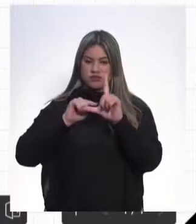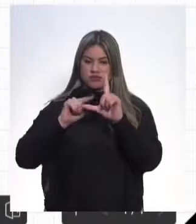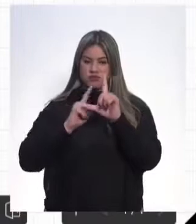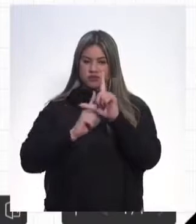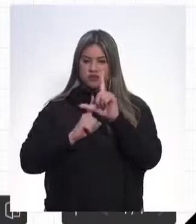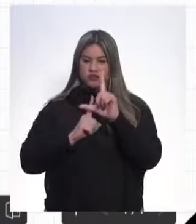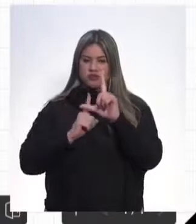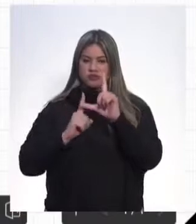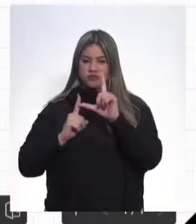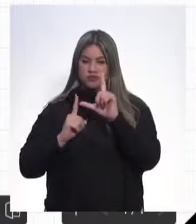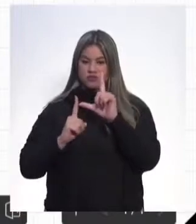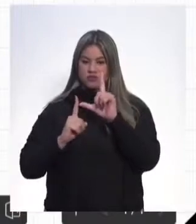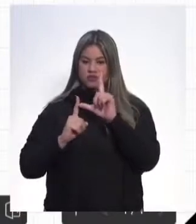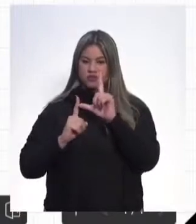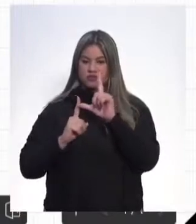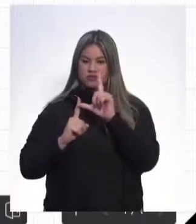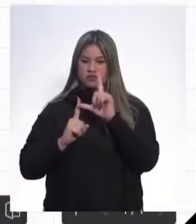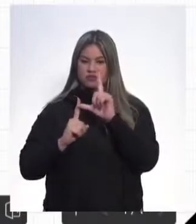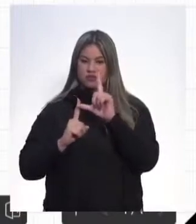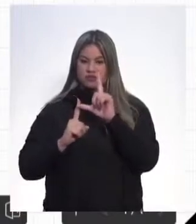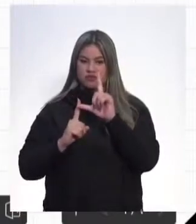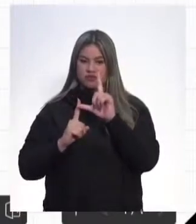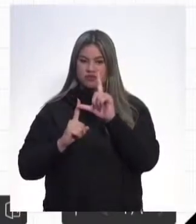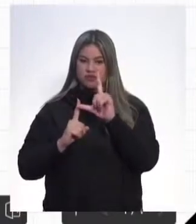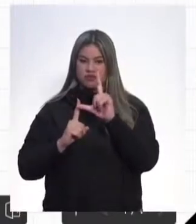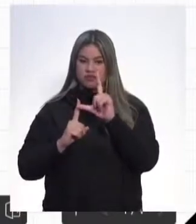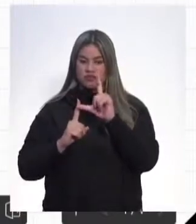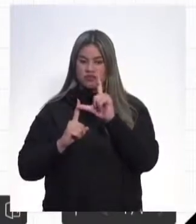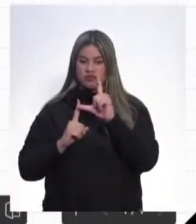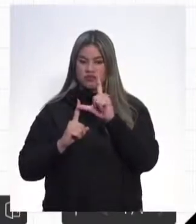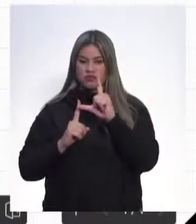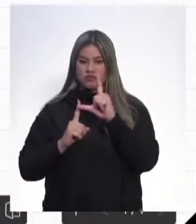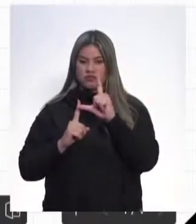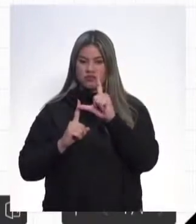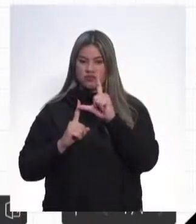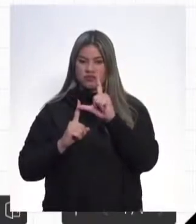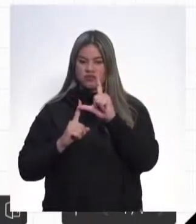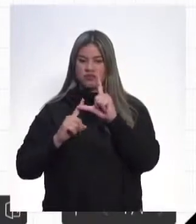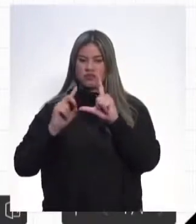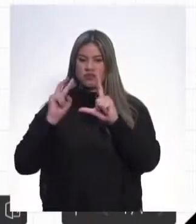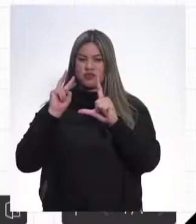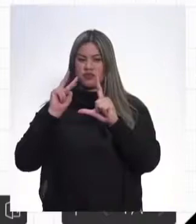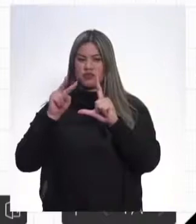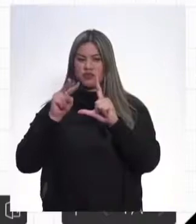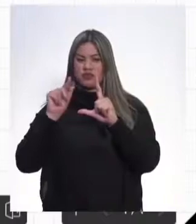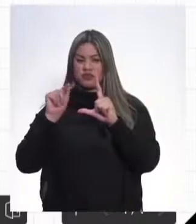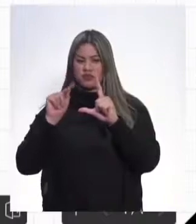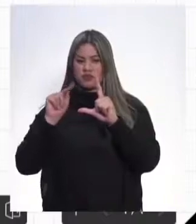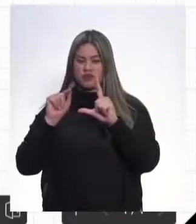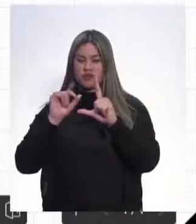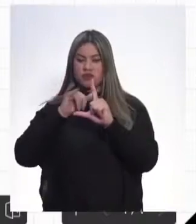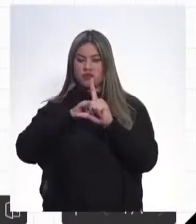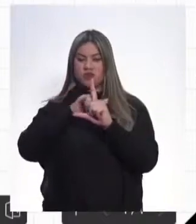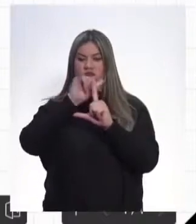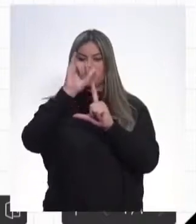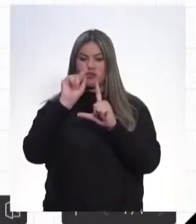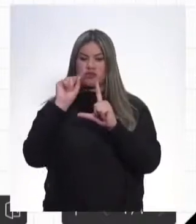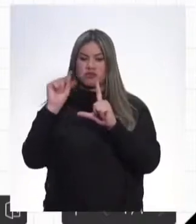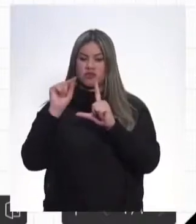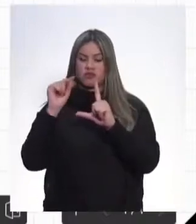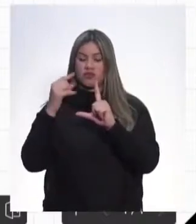para a direita. Quando eu ando essa casa para a direita, vou olhar o y. O y é